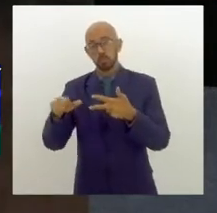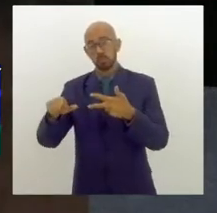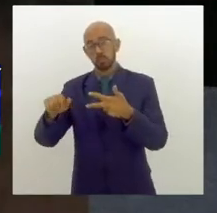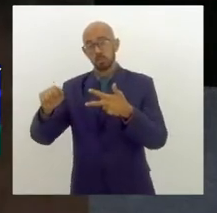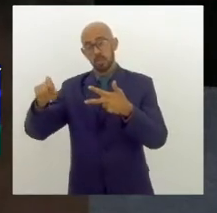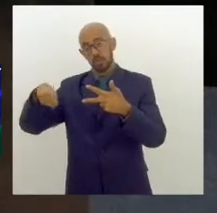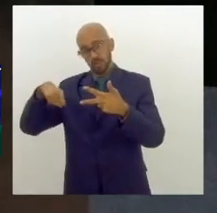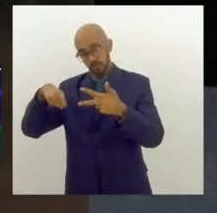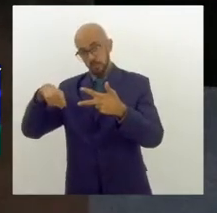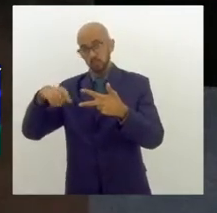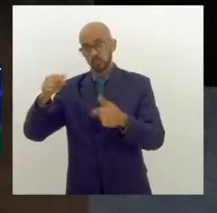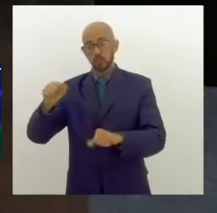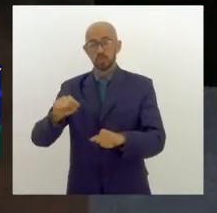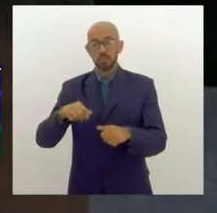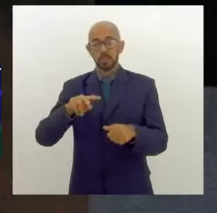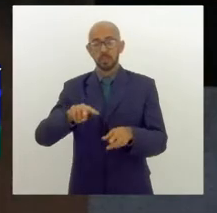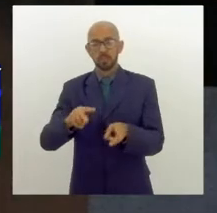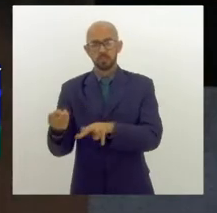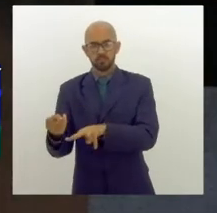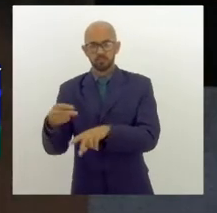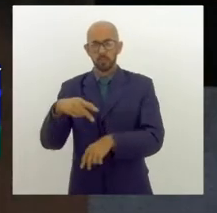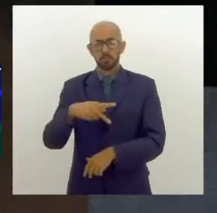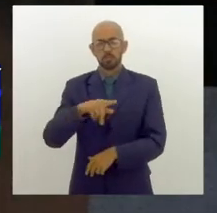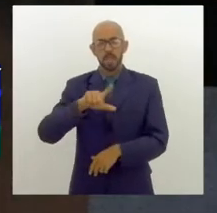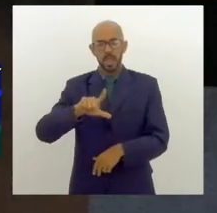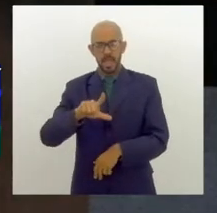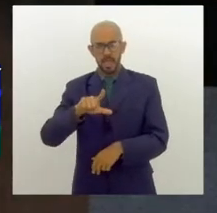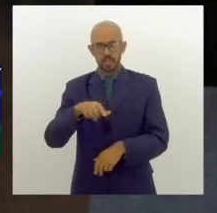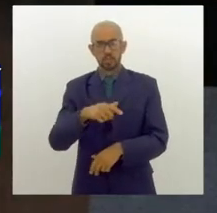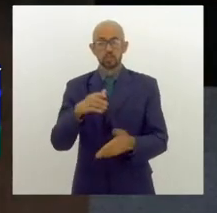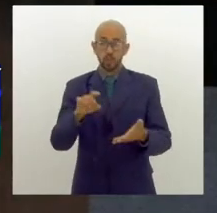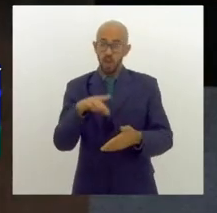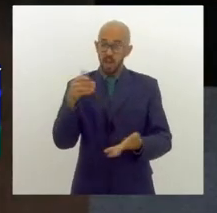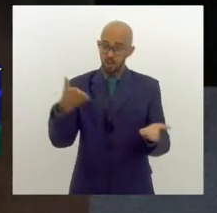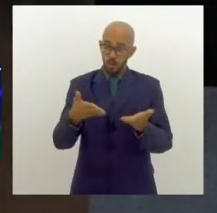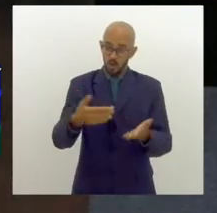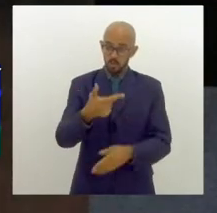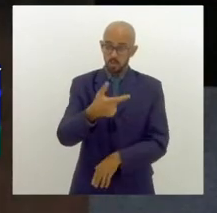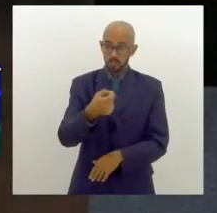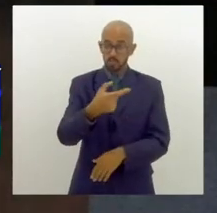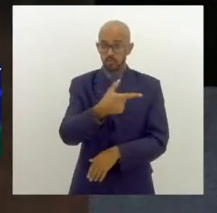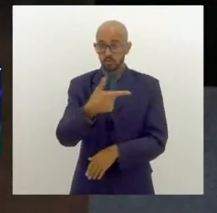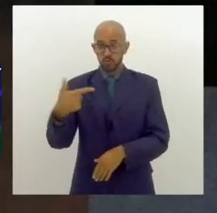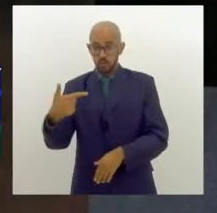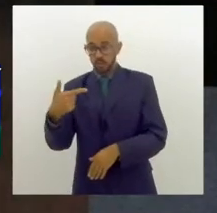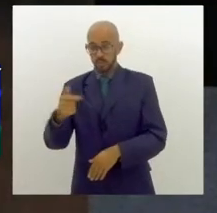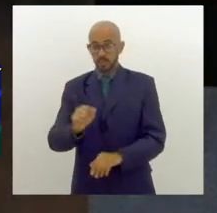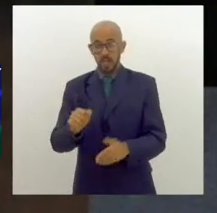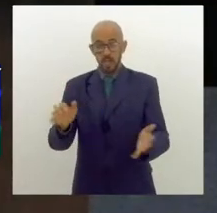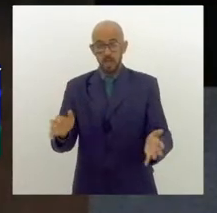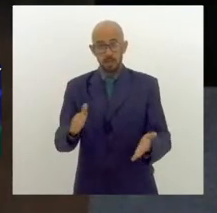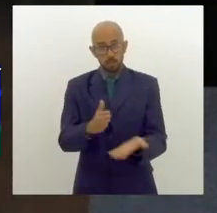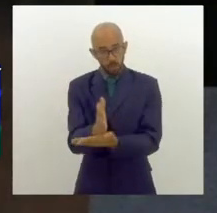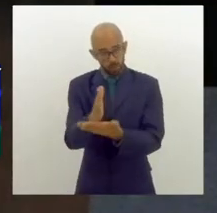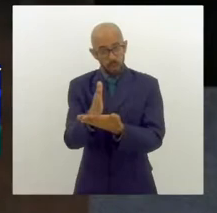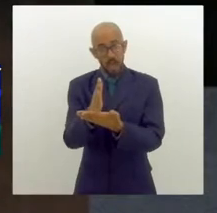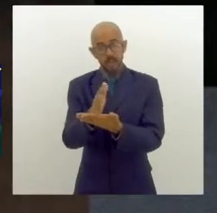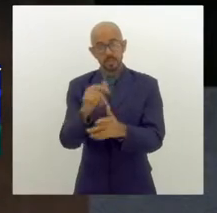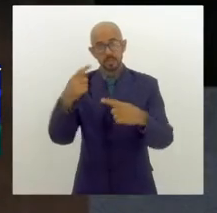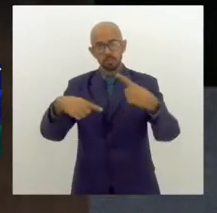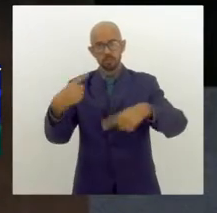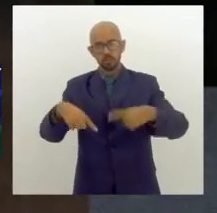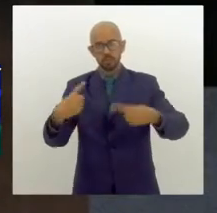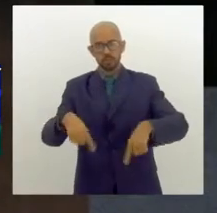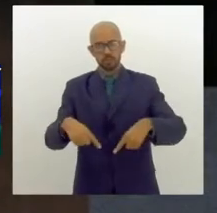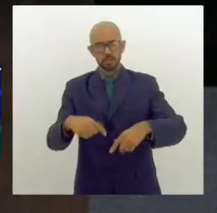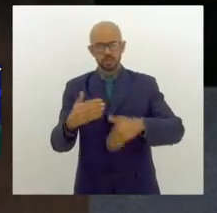6026 neste ano de 2022, aprovar a política estadual de incentivo e desenvolvimento